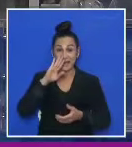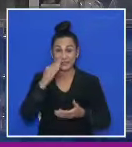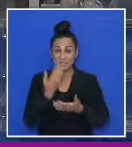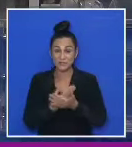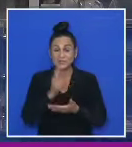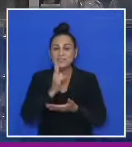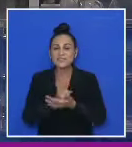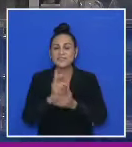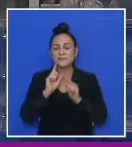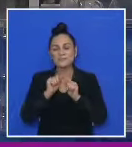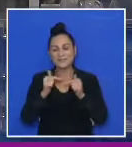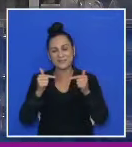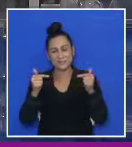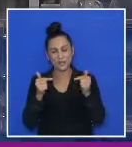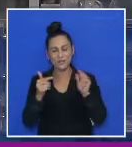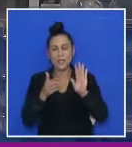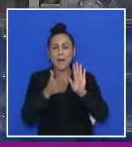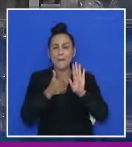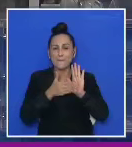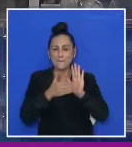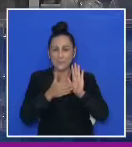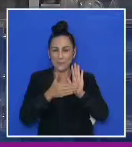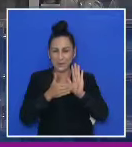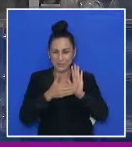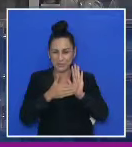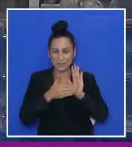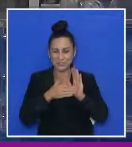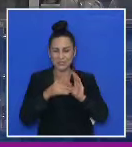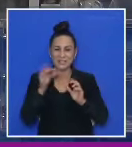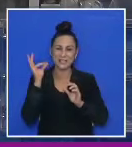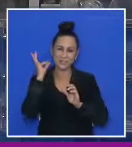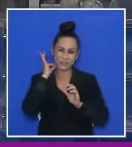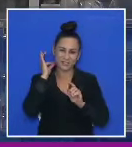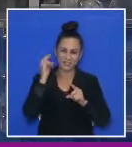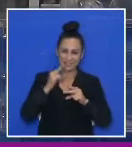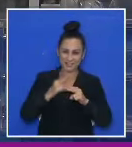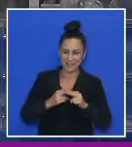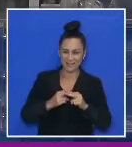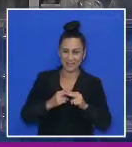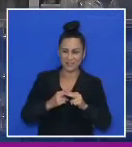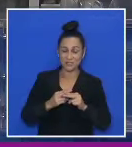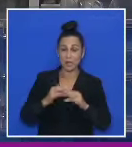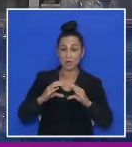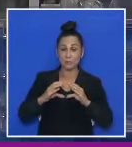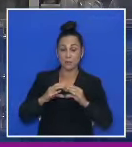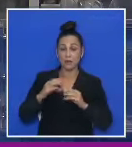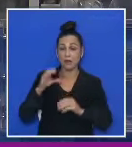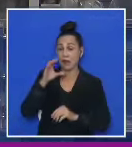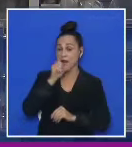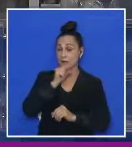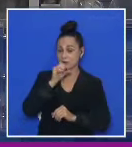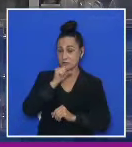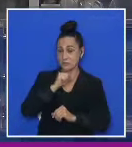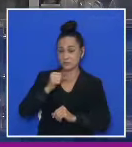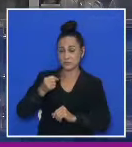Acredite sempre na sorte e aposte nas loterias Caixa. Bola laranja número